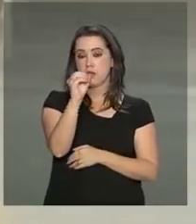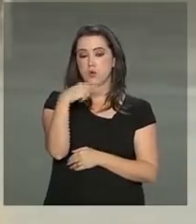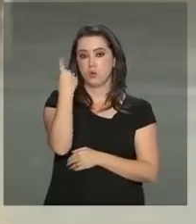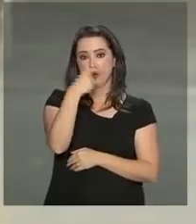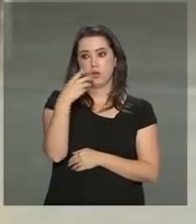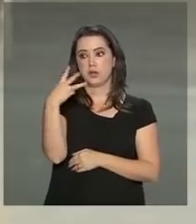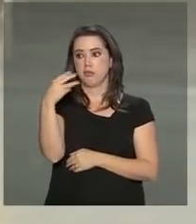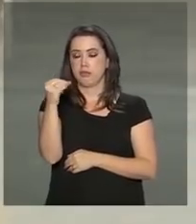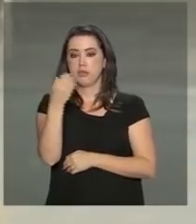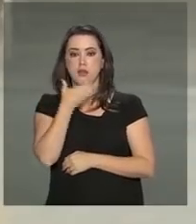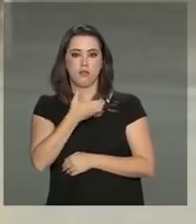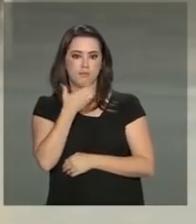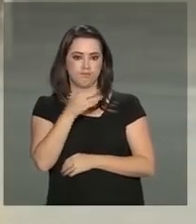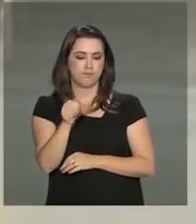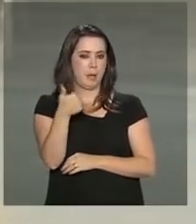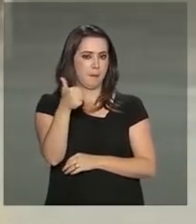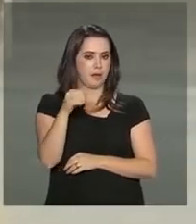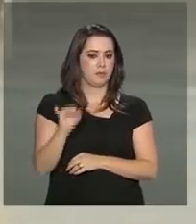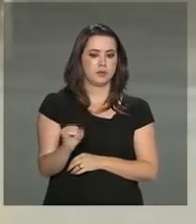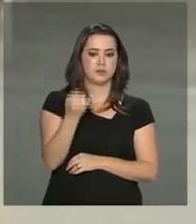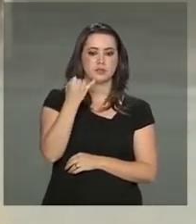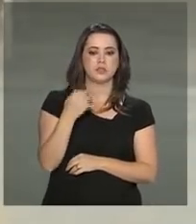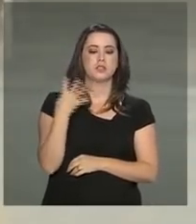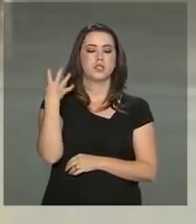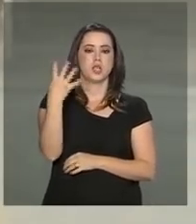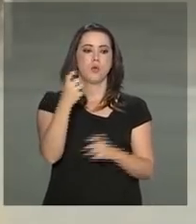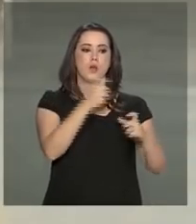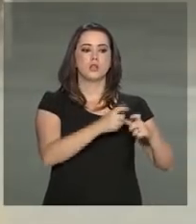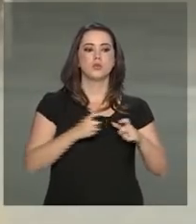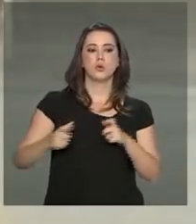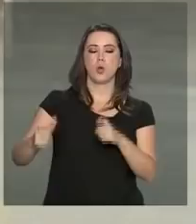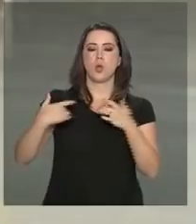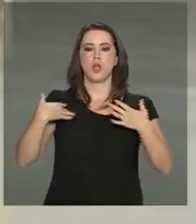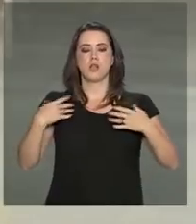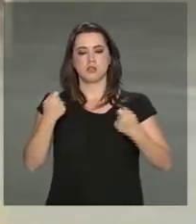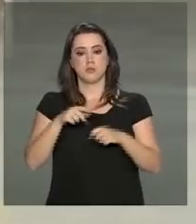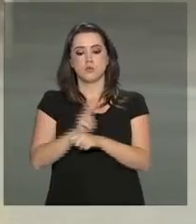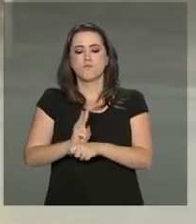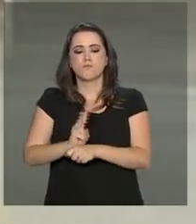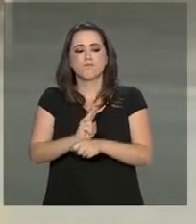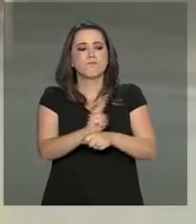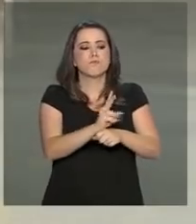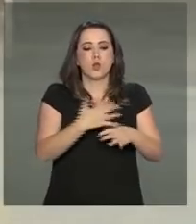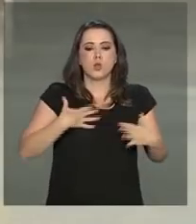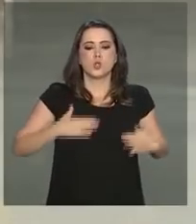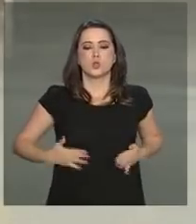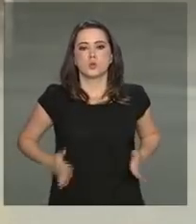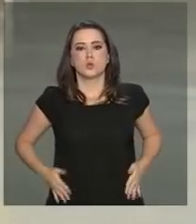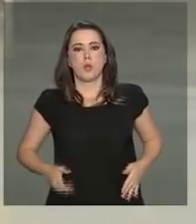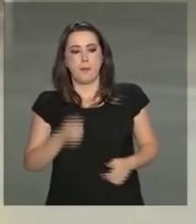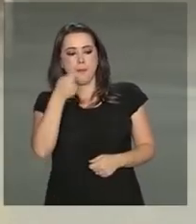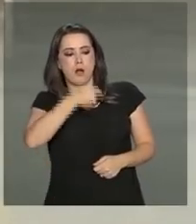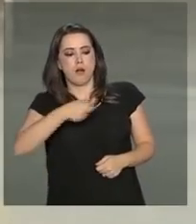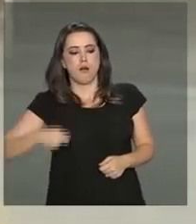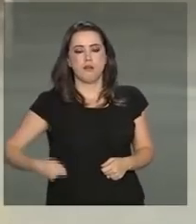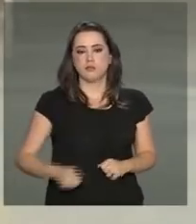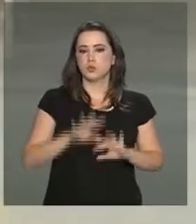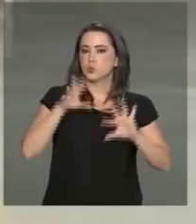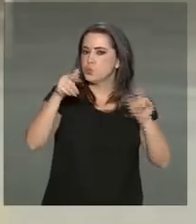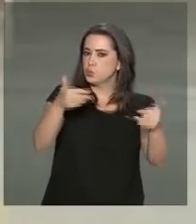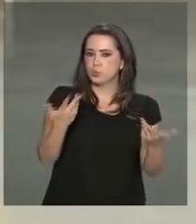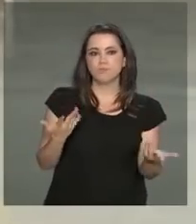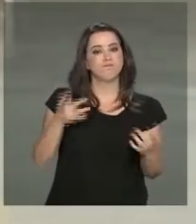30 de dezembro. No dia 1º de janeiro, haverá quatro pontos de revista pessoal ao longo da via, com detectores de metais.